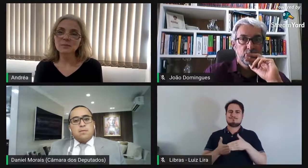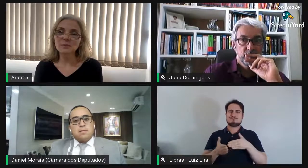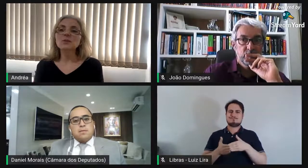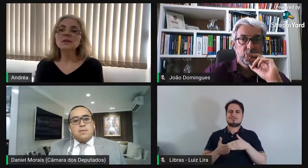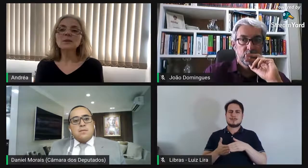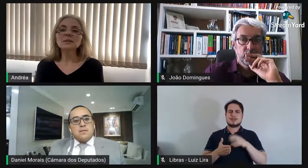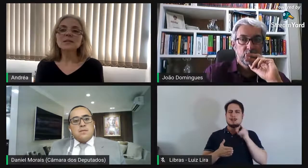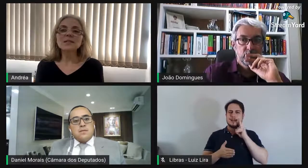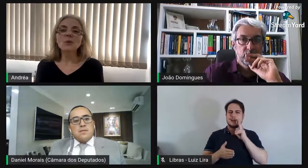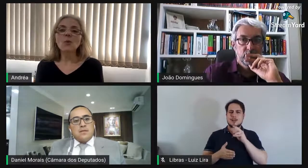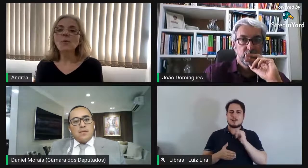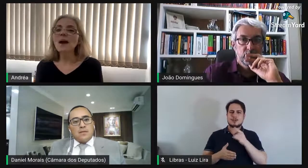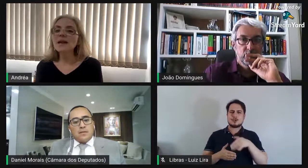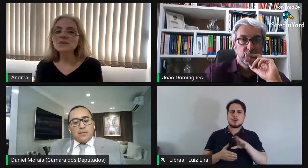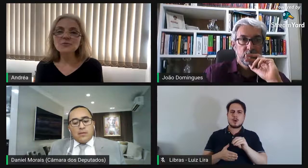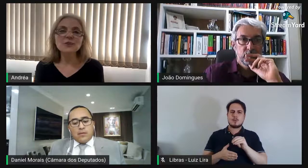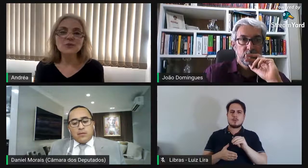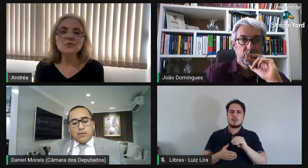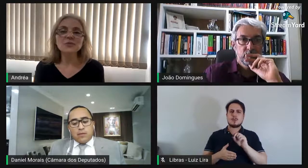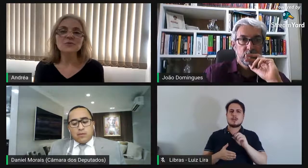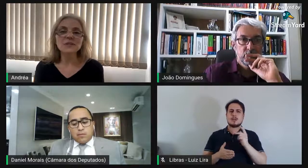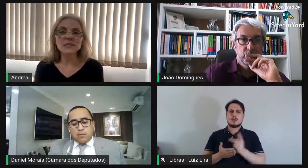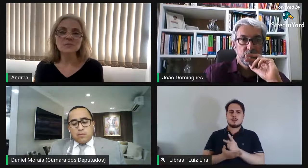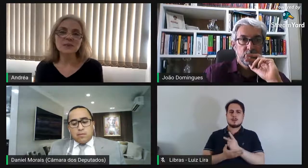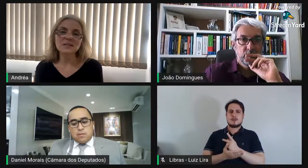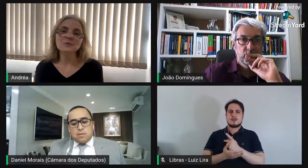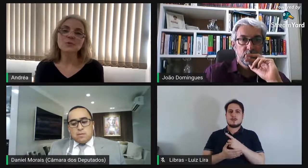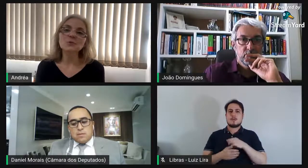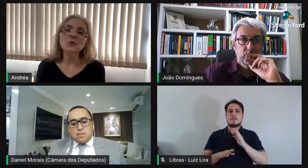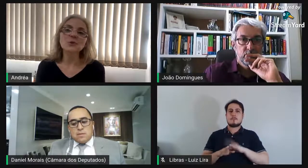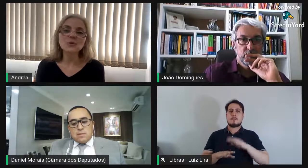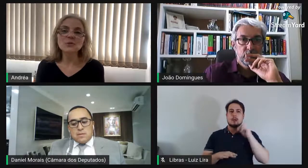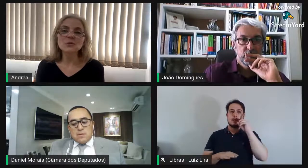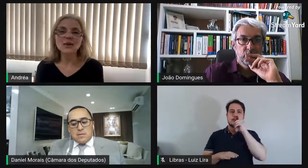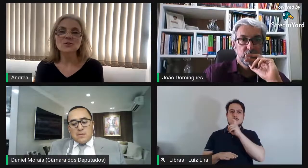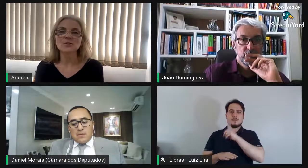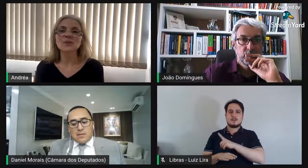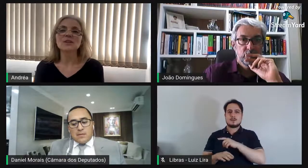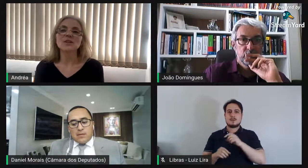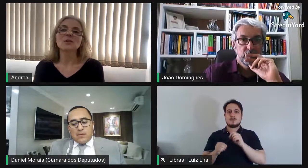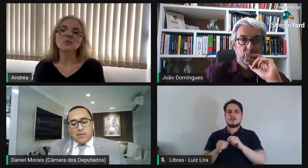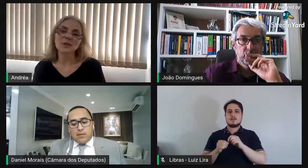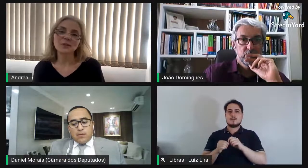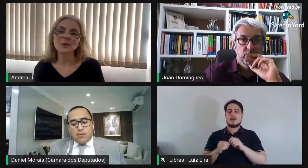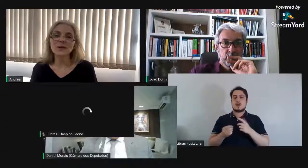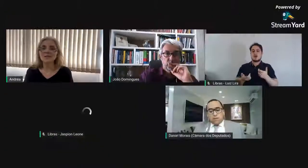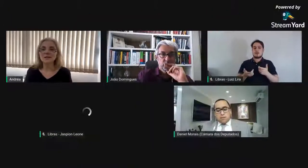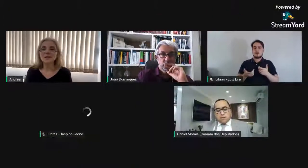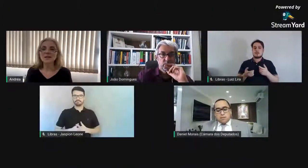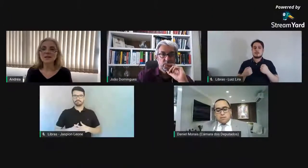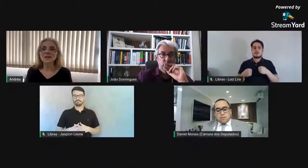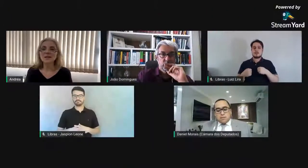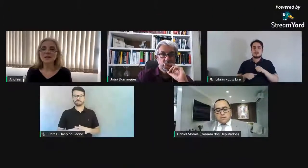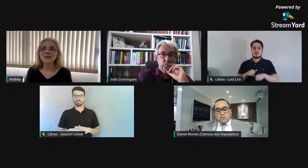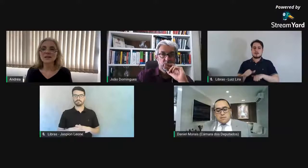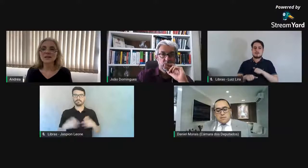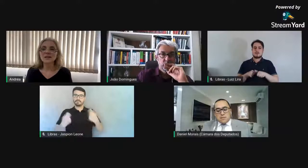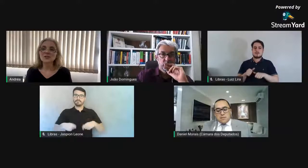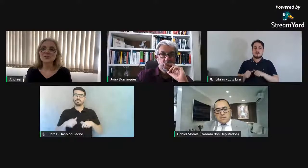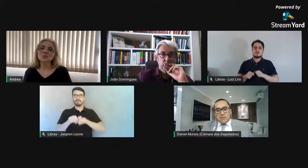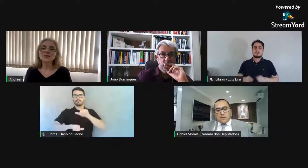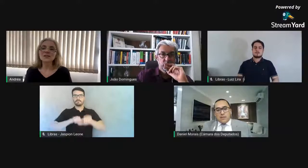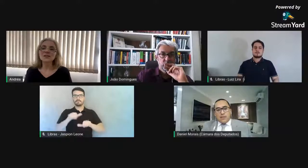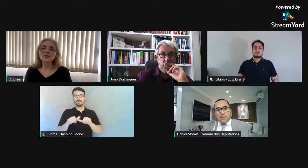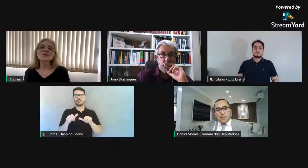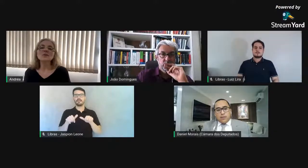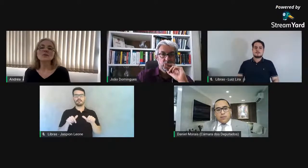disso. E o que aconteceu? O mais difícil foi fazer limpeza. Foi um insucesso, porque tinha que mudar a frequência, tinha que mudar a